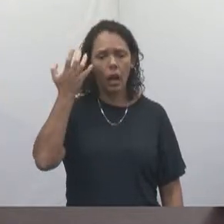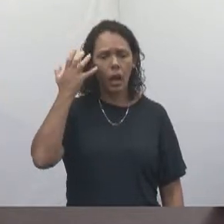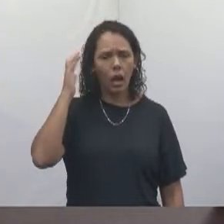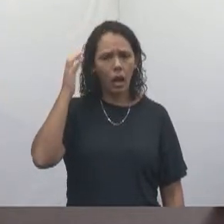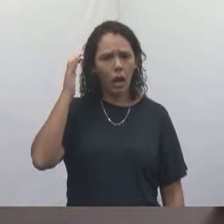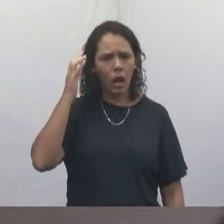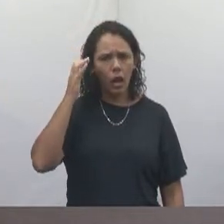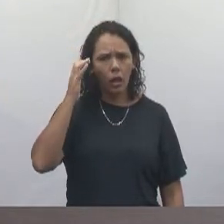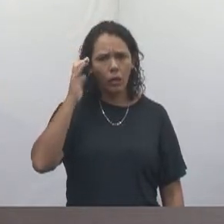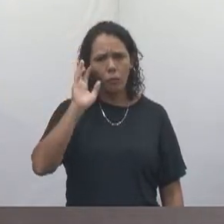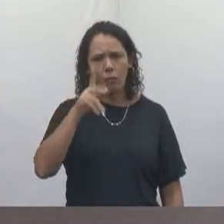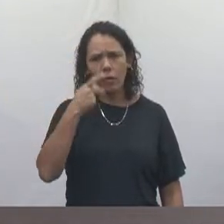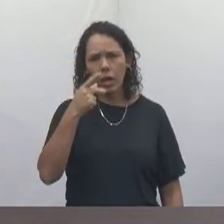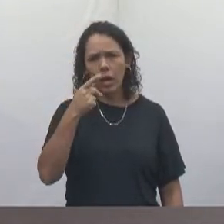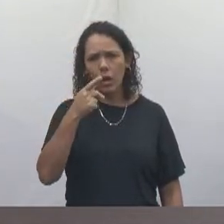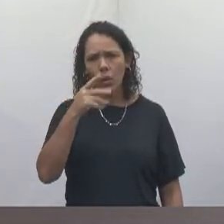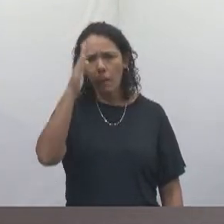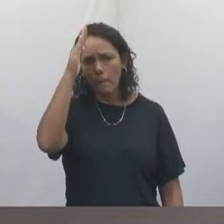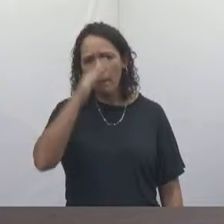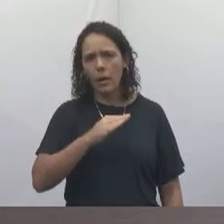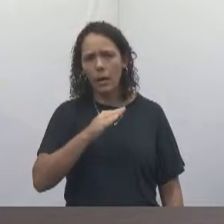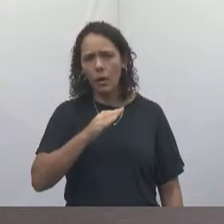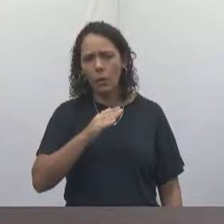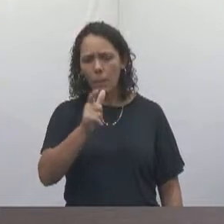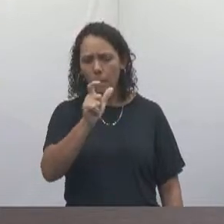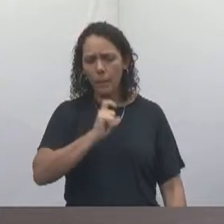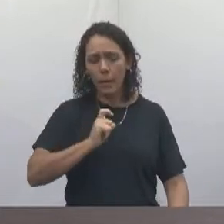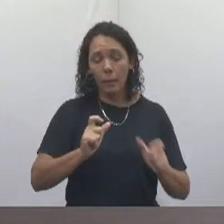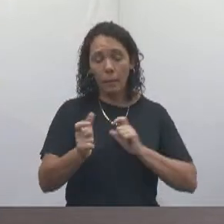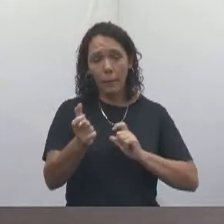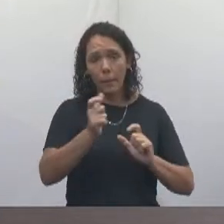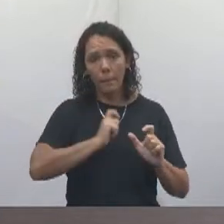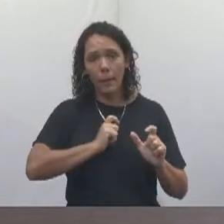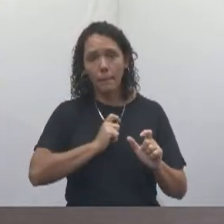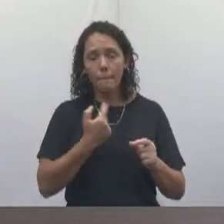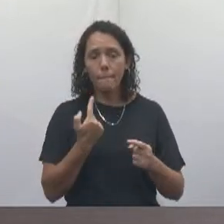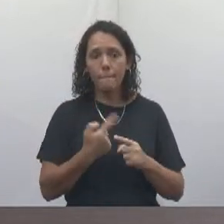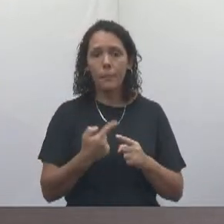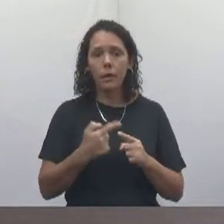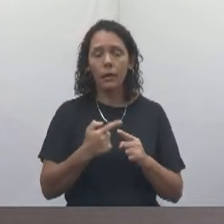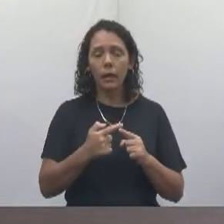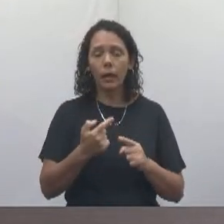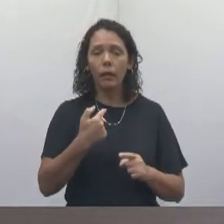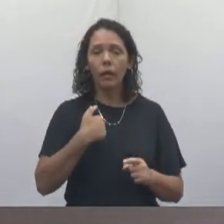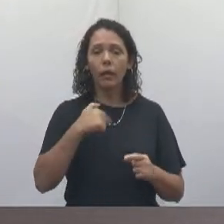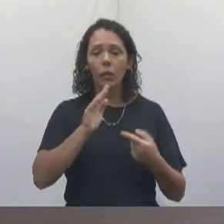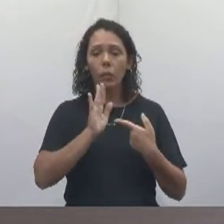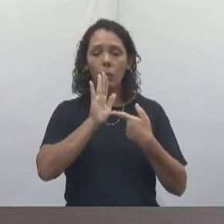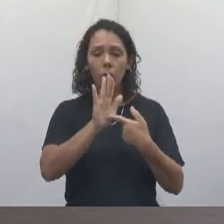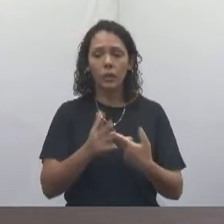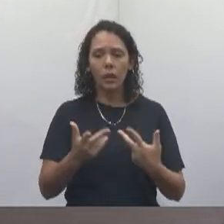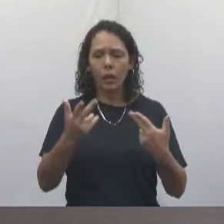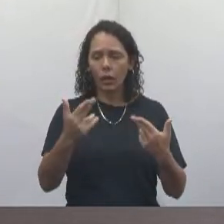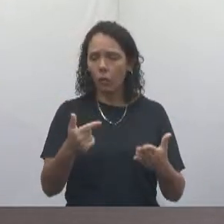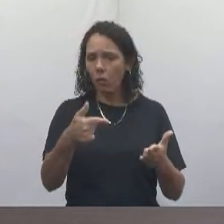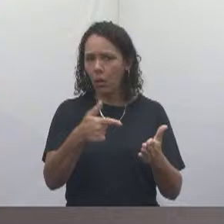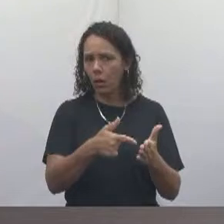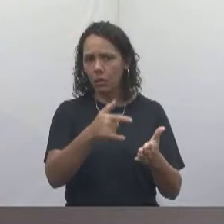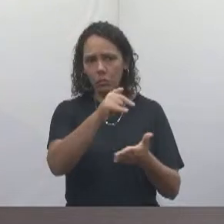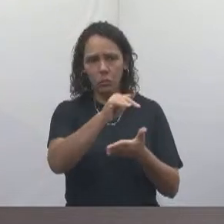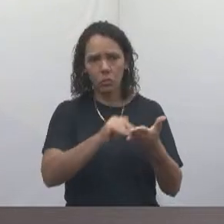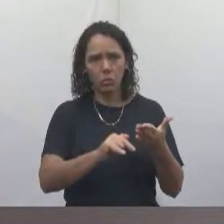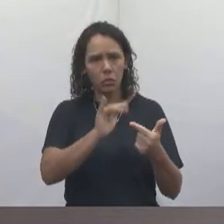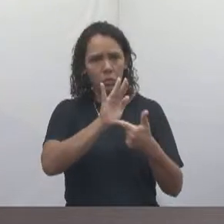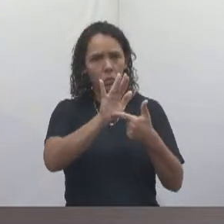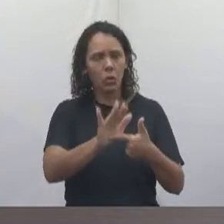é? Me criticou porque eu apontei, conforme os dados aqui do Tribunal de Contas, que não é um